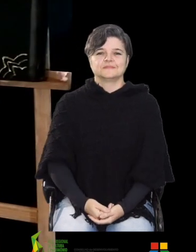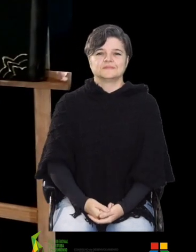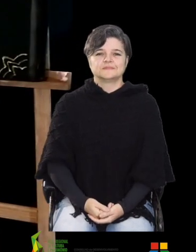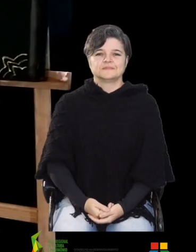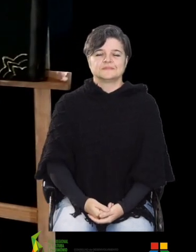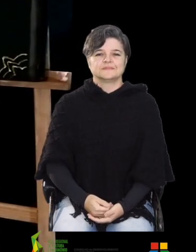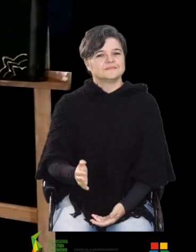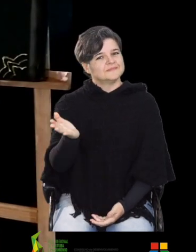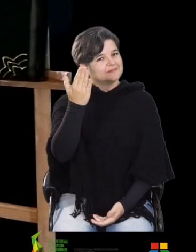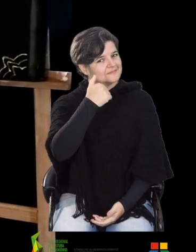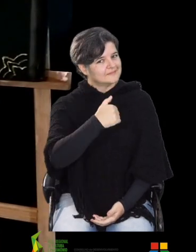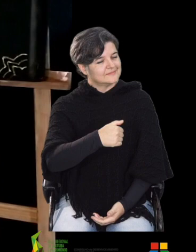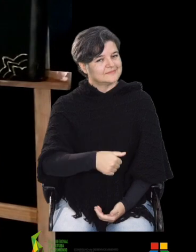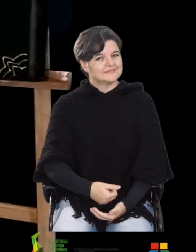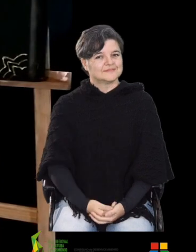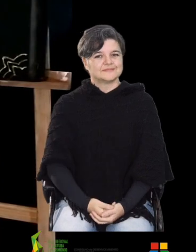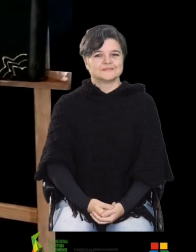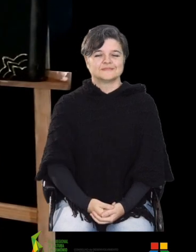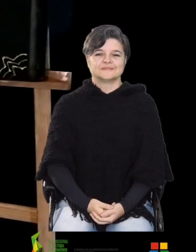g1